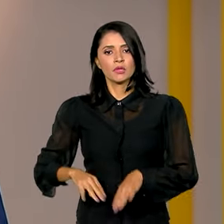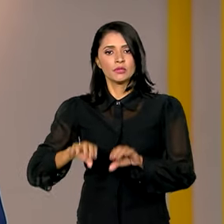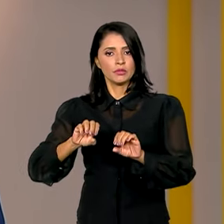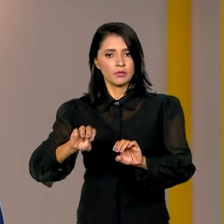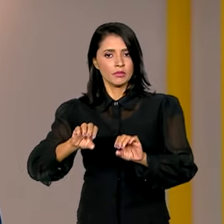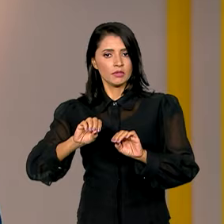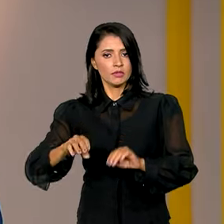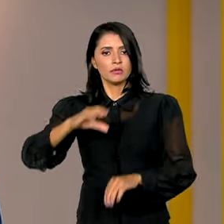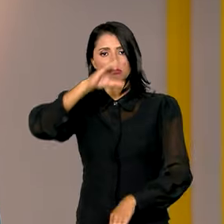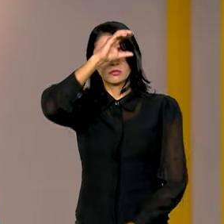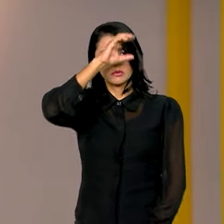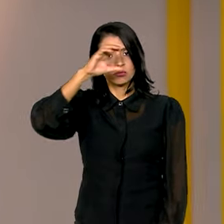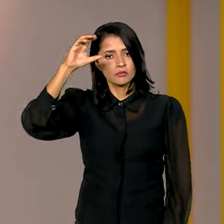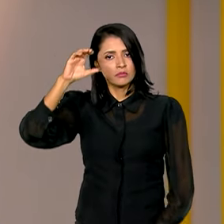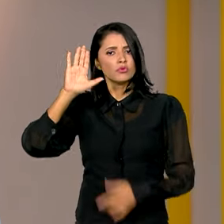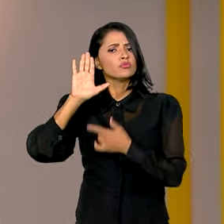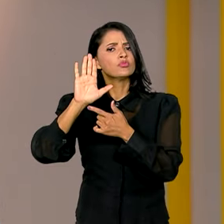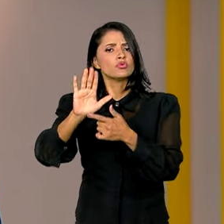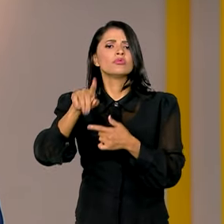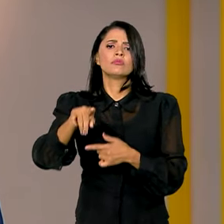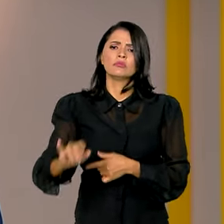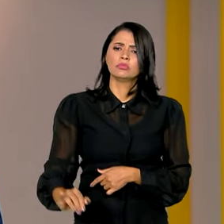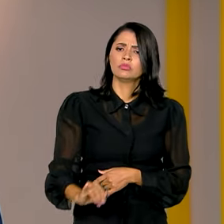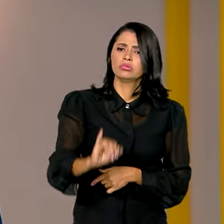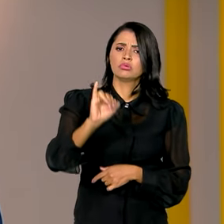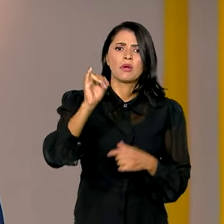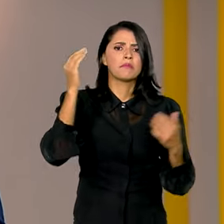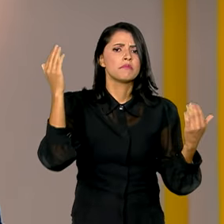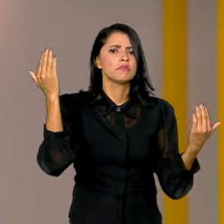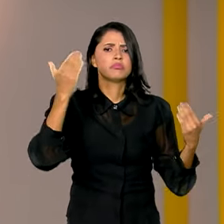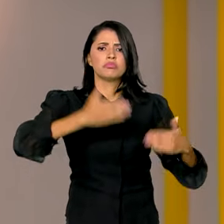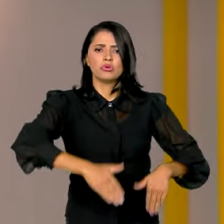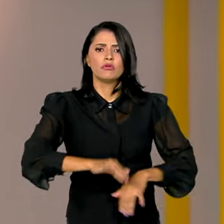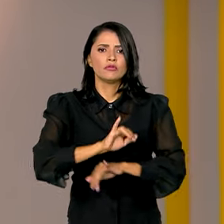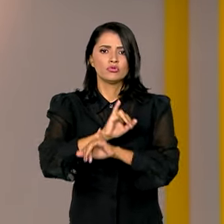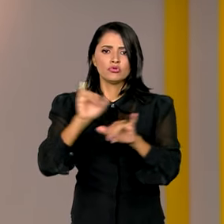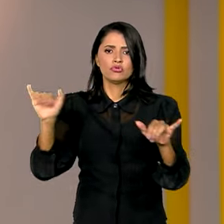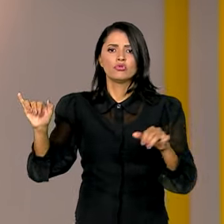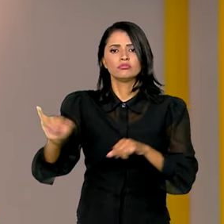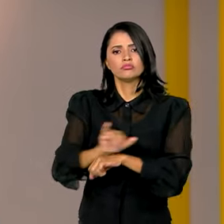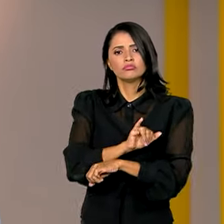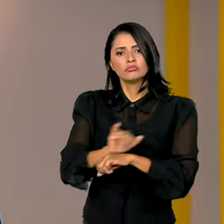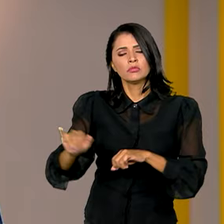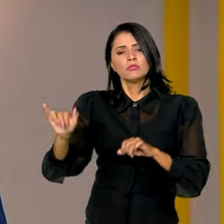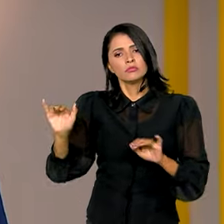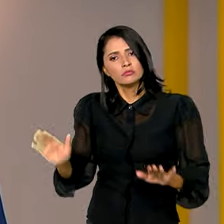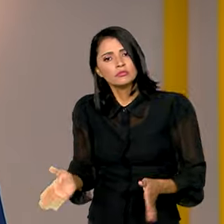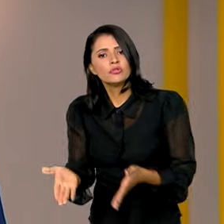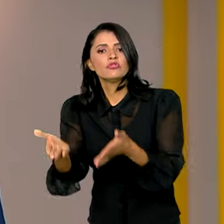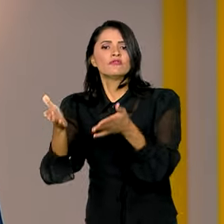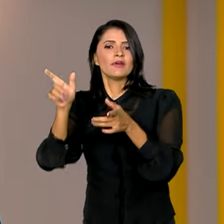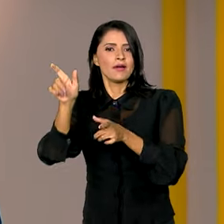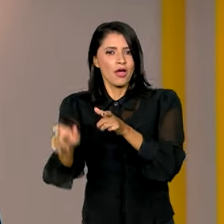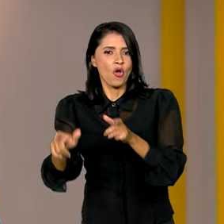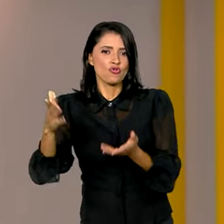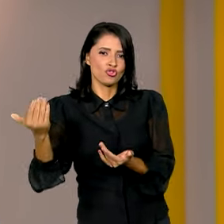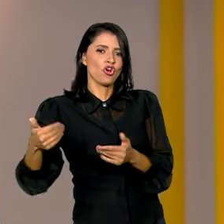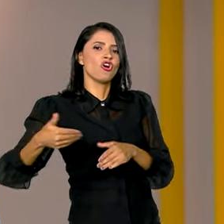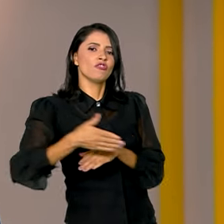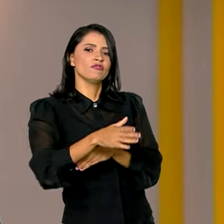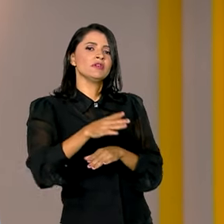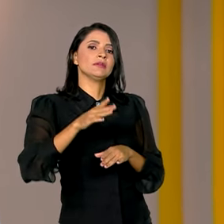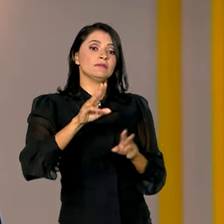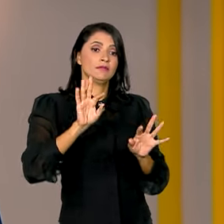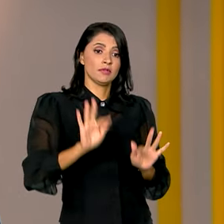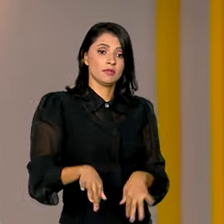Educação, Camilo Santana, destacou a importância da prova e anunciou medidas para incentivar os jovens que estão concluindo